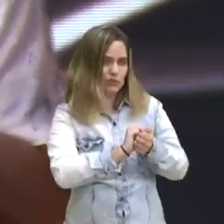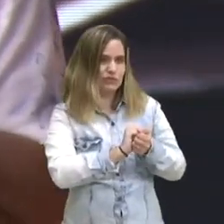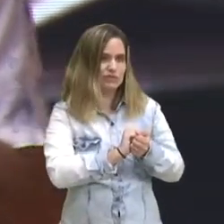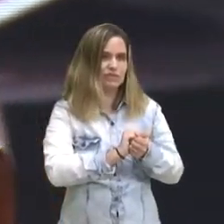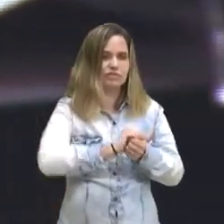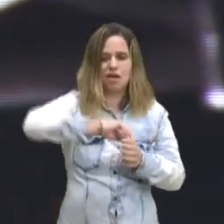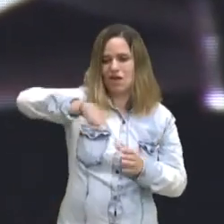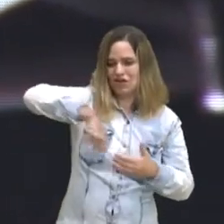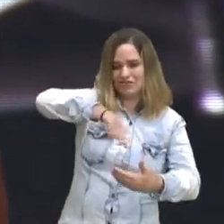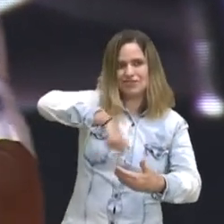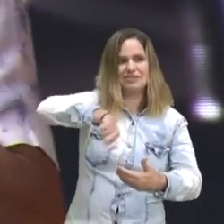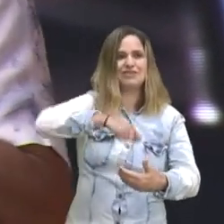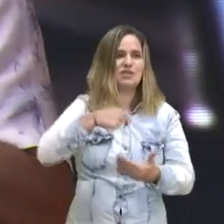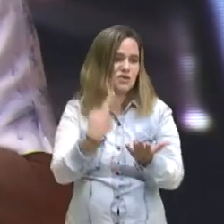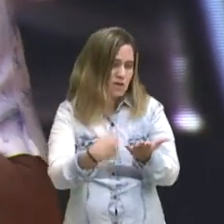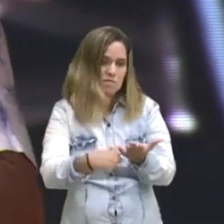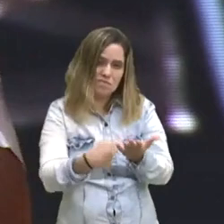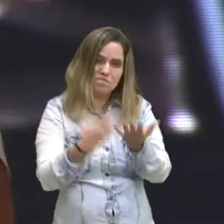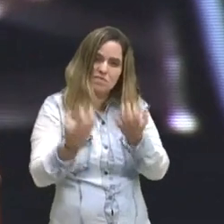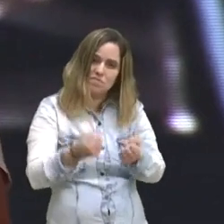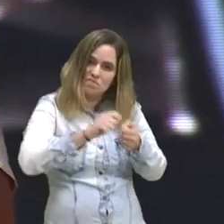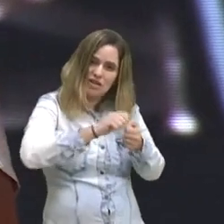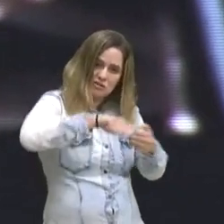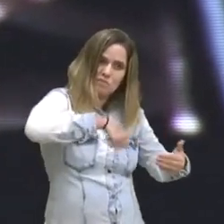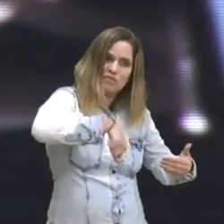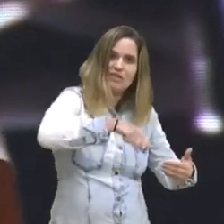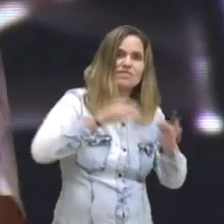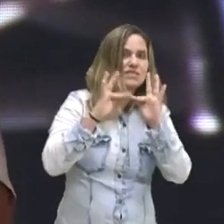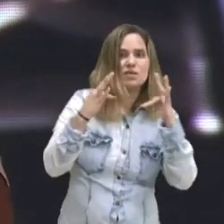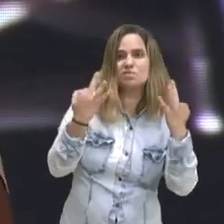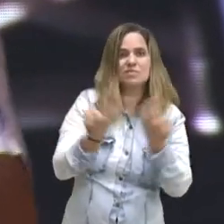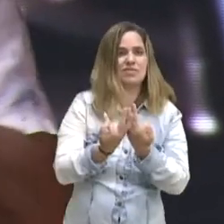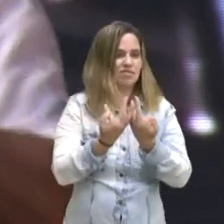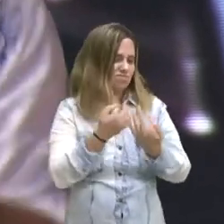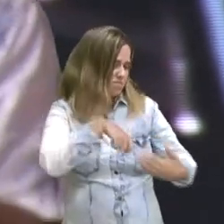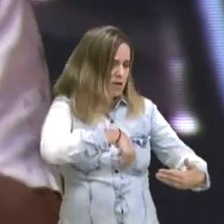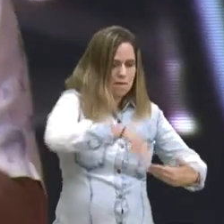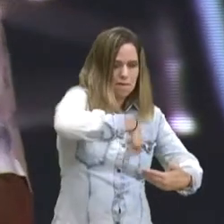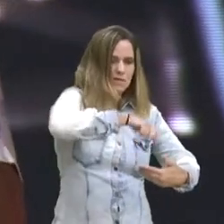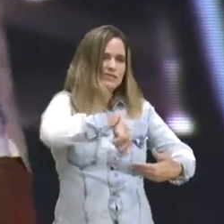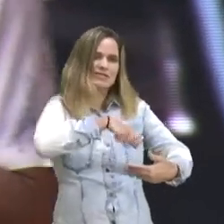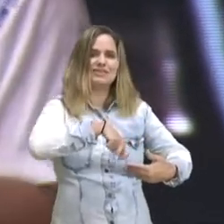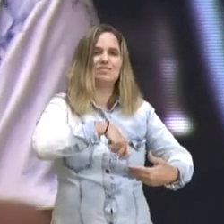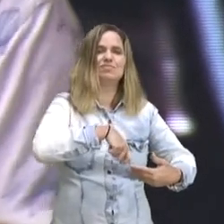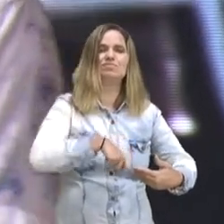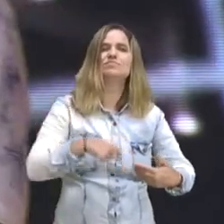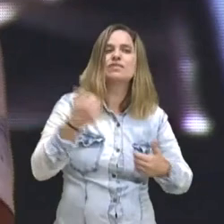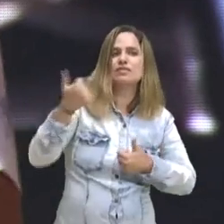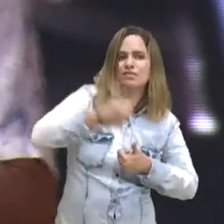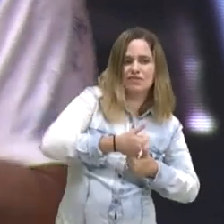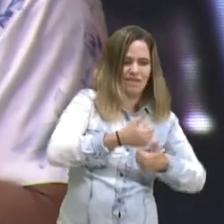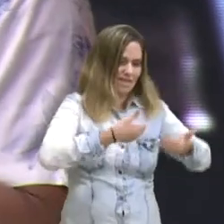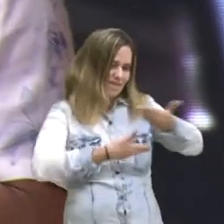bolo gostoso lá, e aí como é a família inteira, quando um não pode, o outro faz, então não fica pesado. E aí eles começaram a